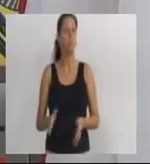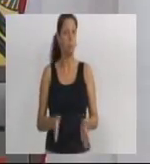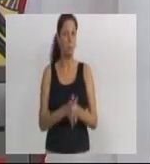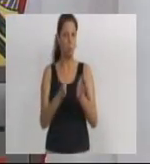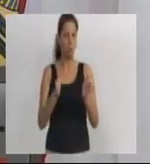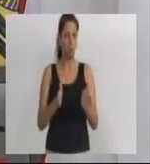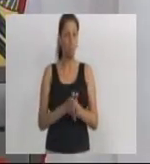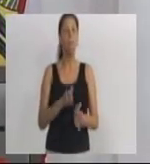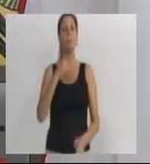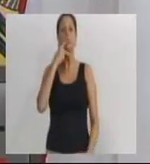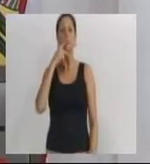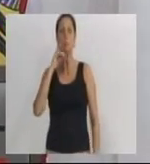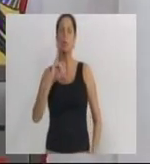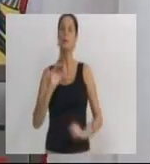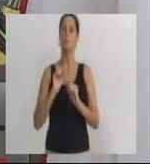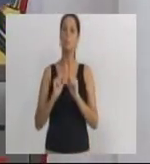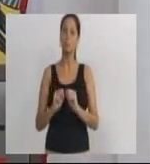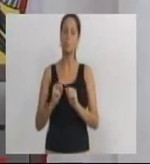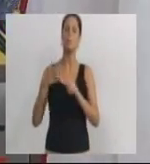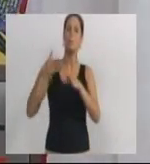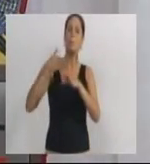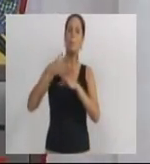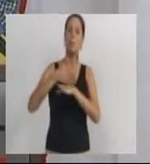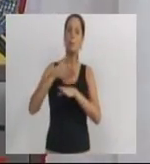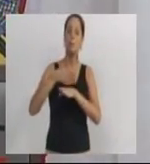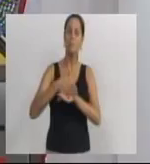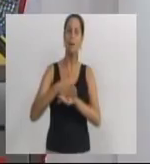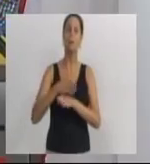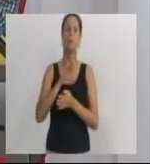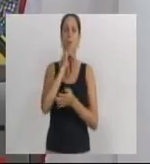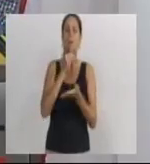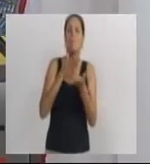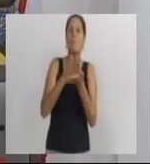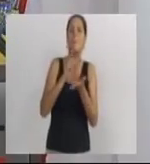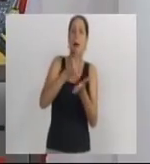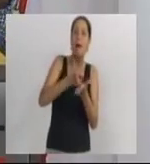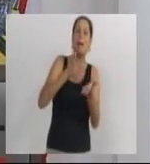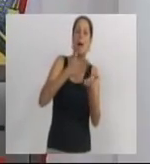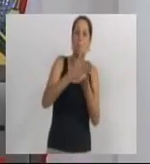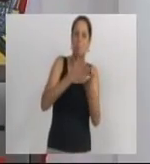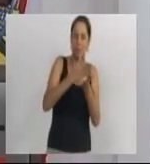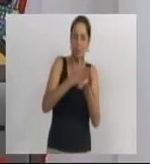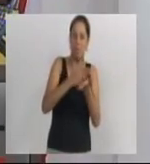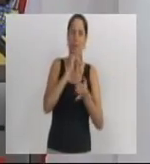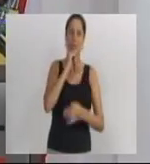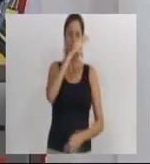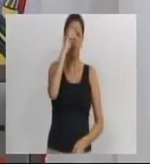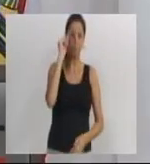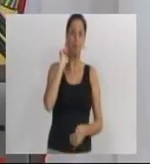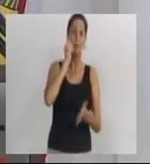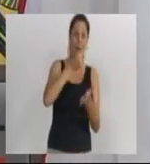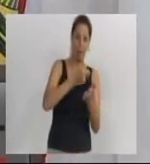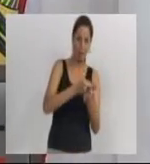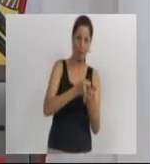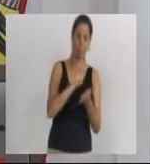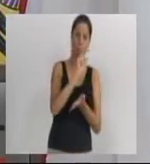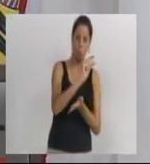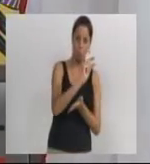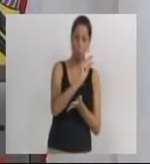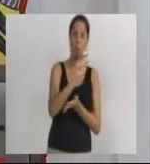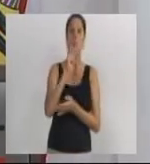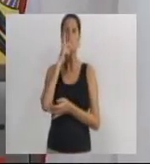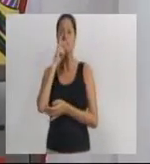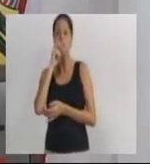os pais pudessem participar com aquela outra parcela, permitindo que se fizesse a